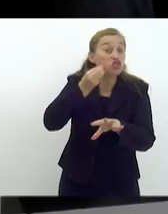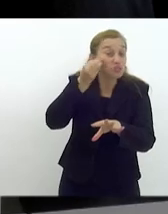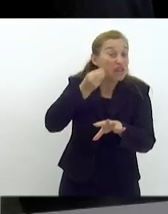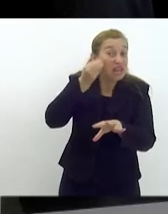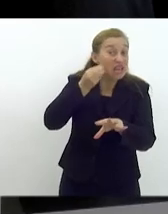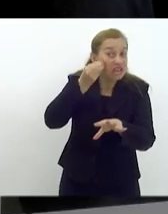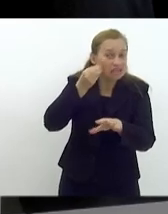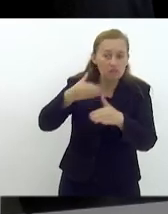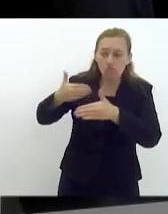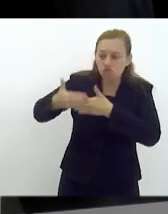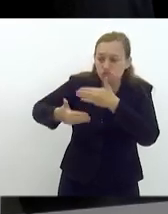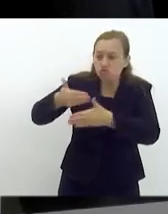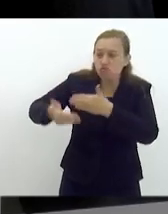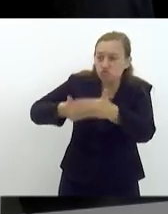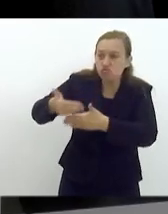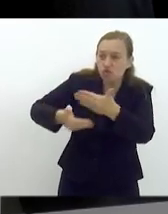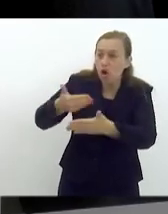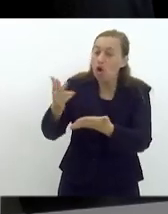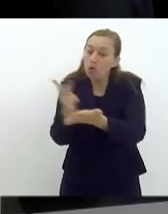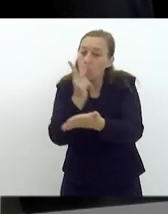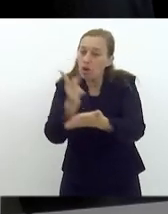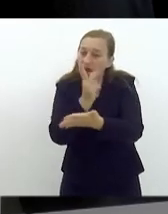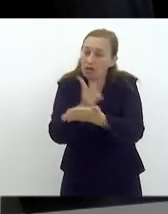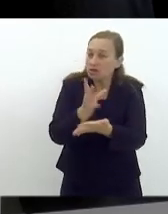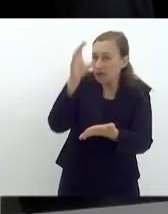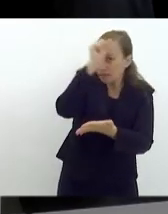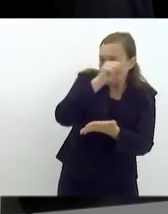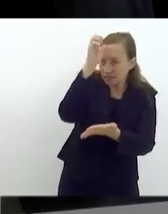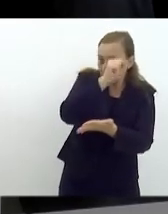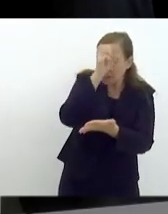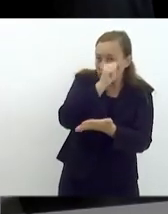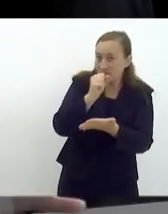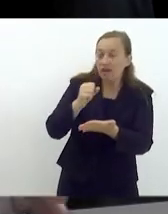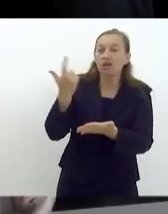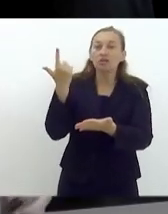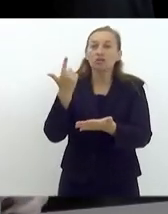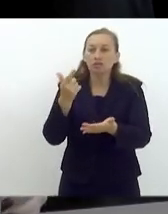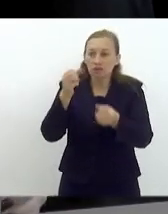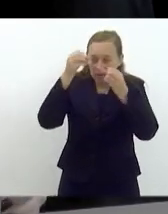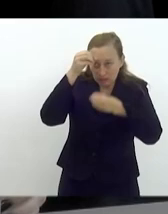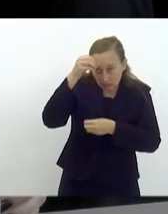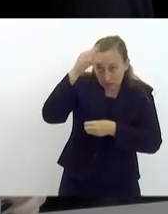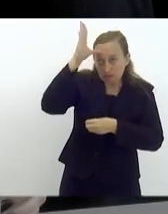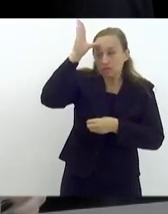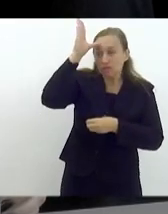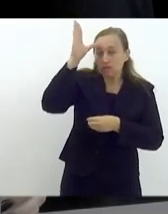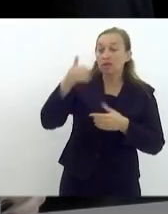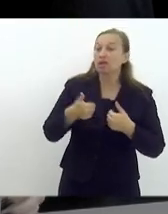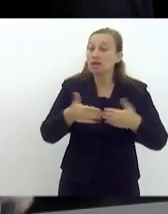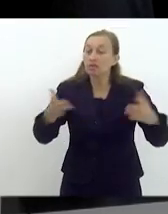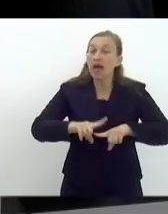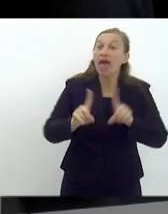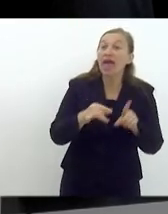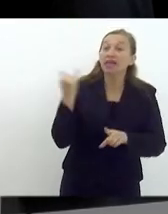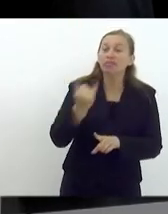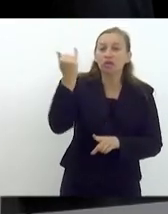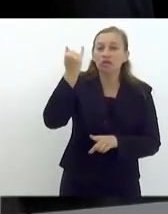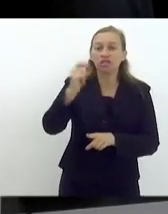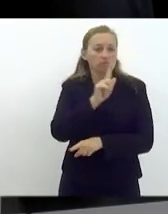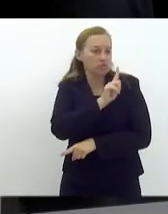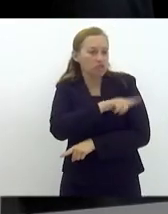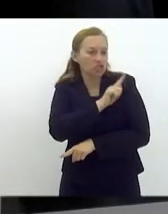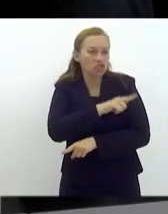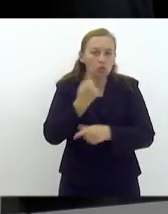trilhar no caminhos que com erros e aprendizados a gente vai se constituindo então é muito importante que a gestão